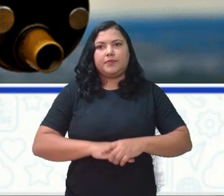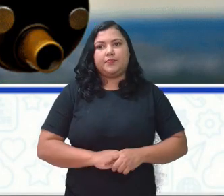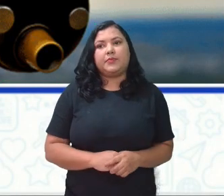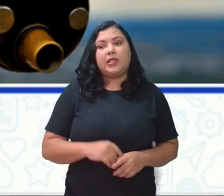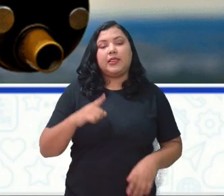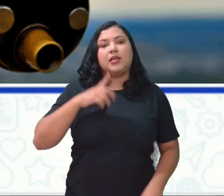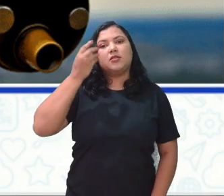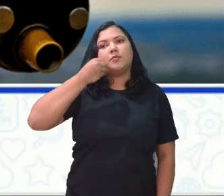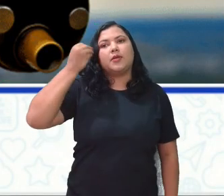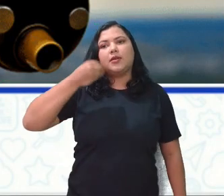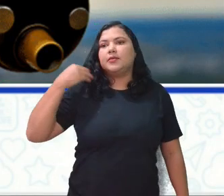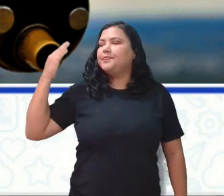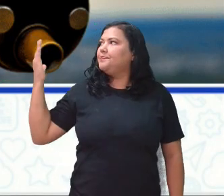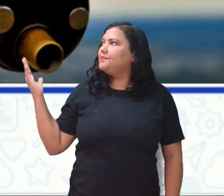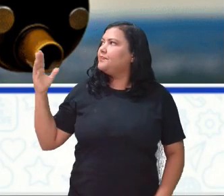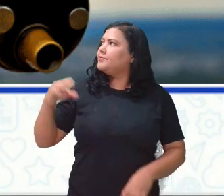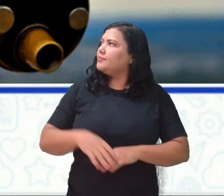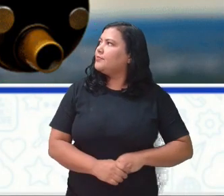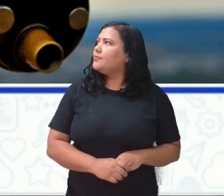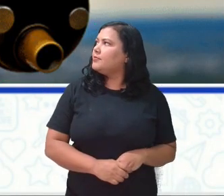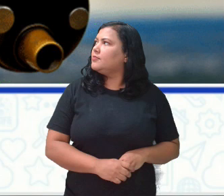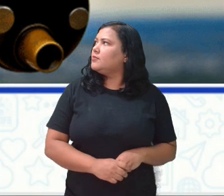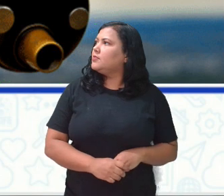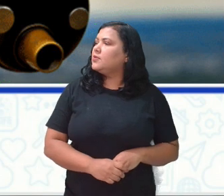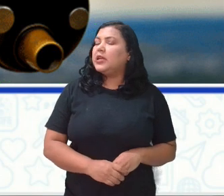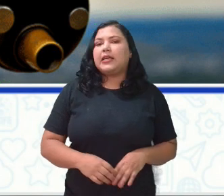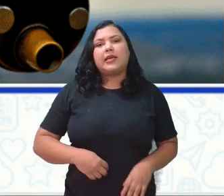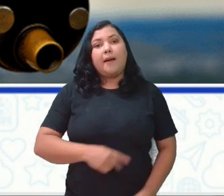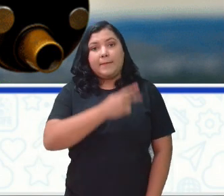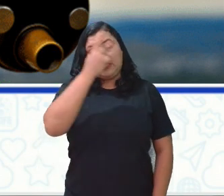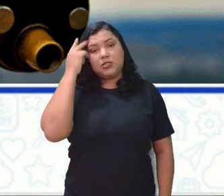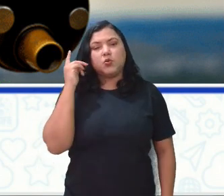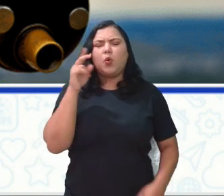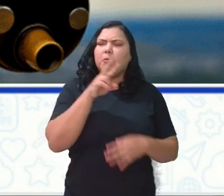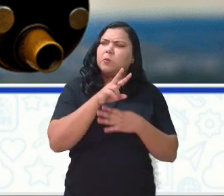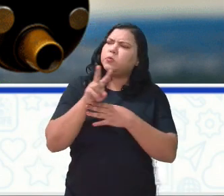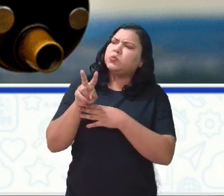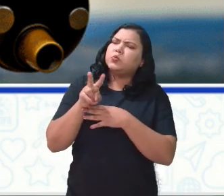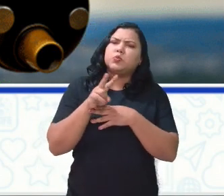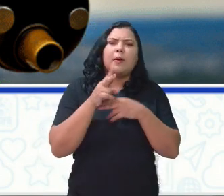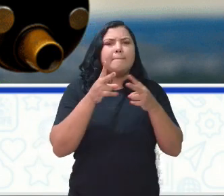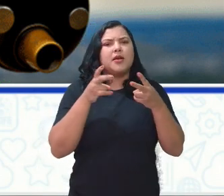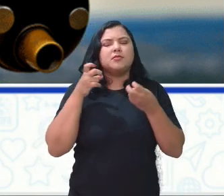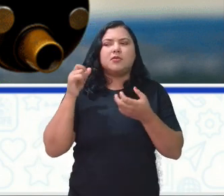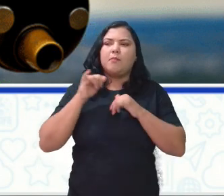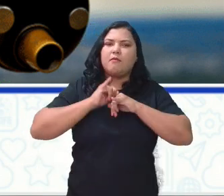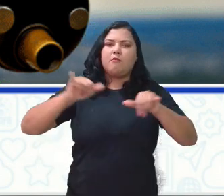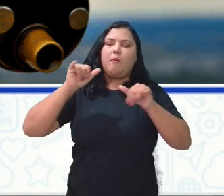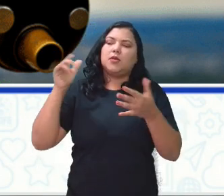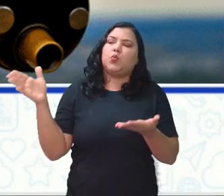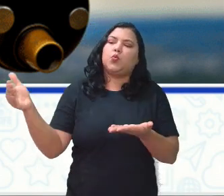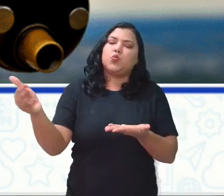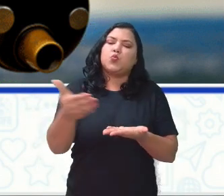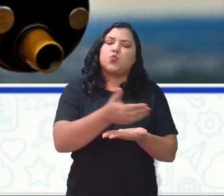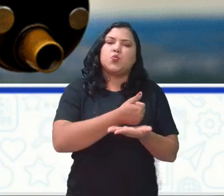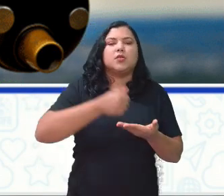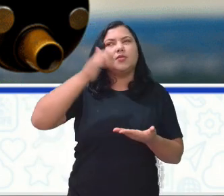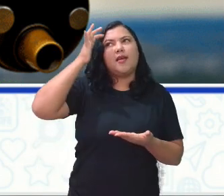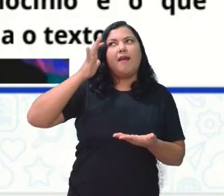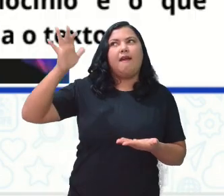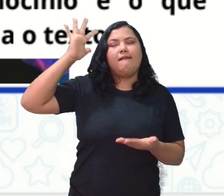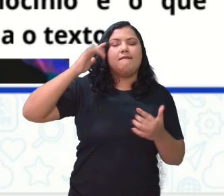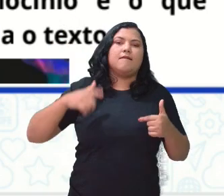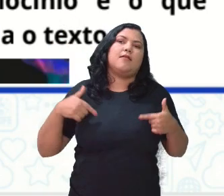experiência, que é aquele que vem da observação, da coleta de dados por meio da repetição das